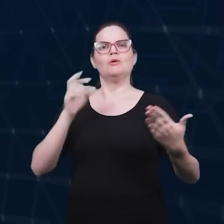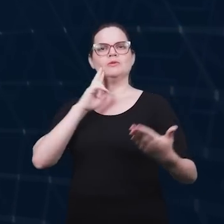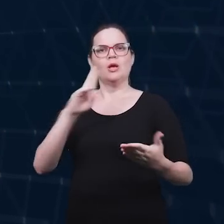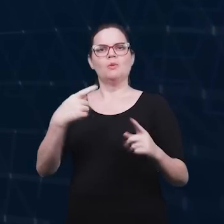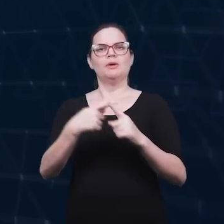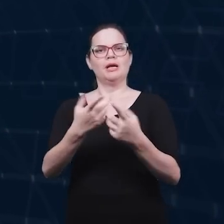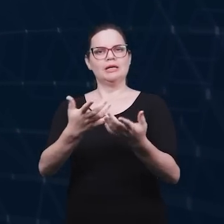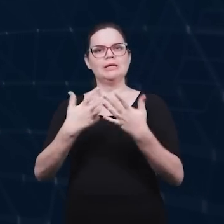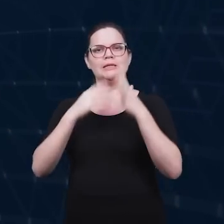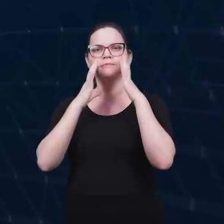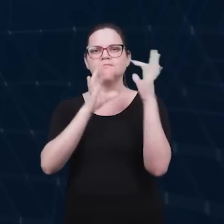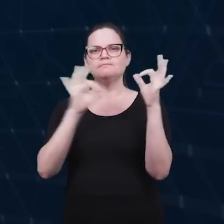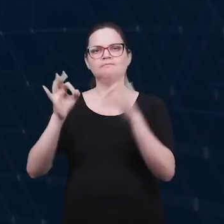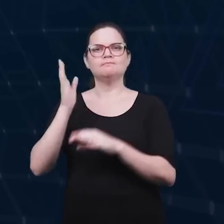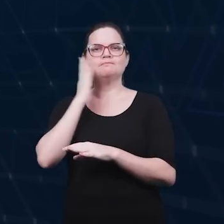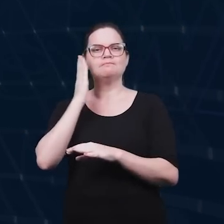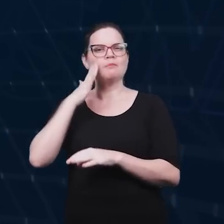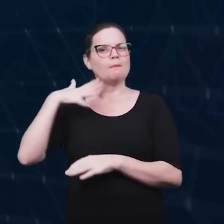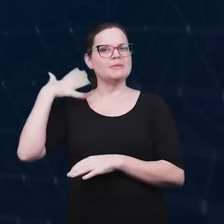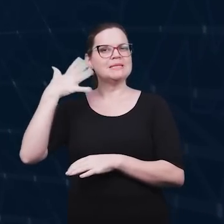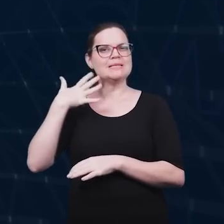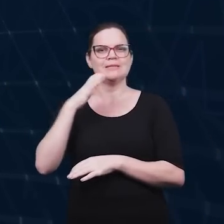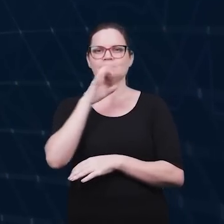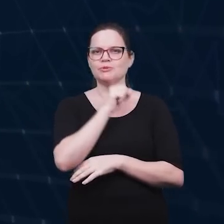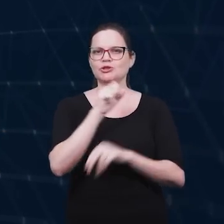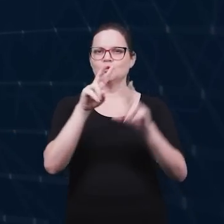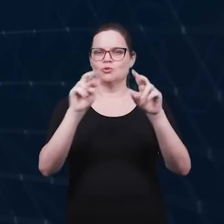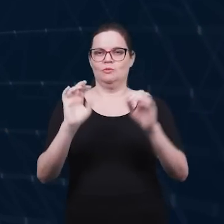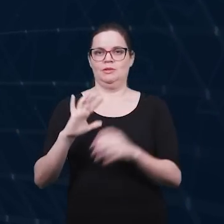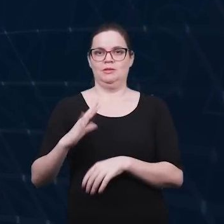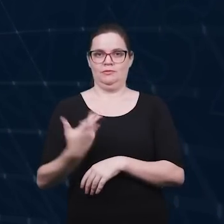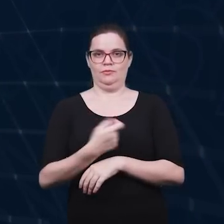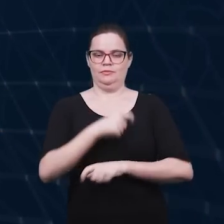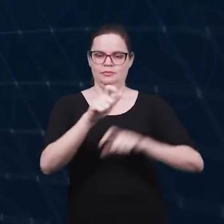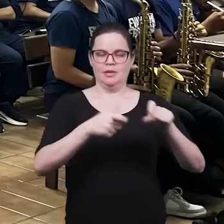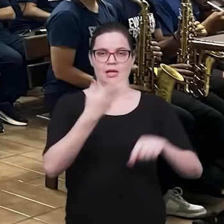mensagem de salvação. Até mesmo os pequeninos foram